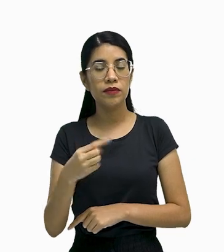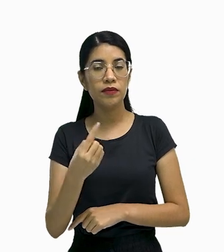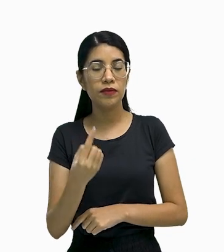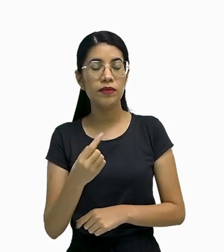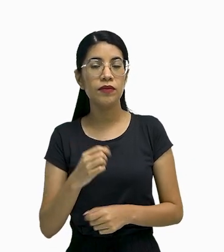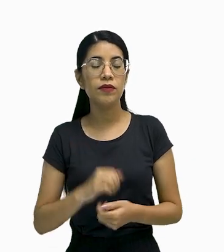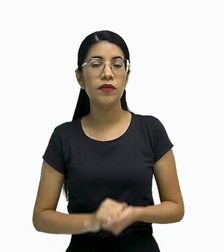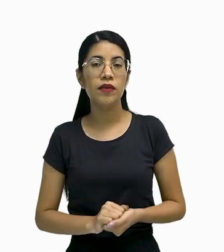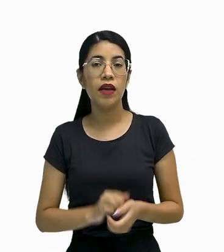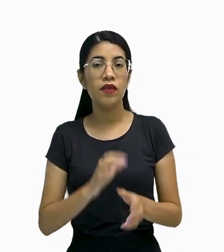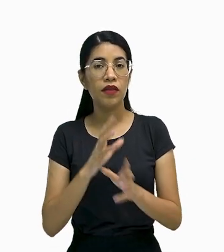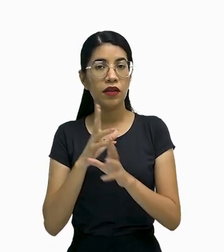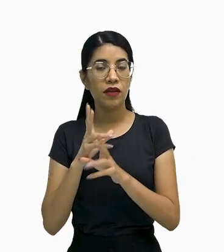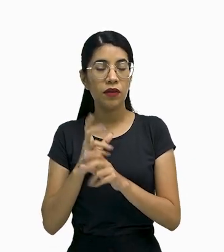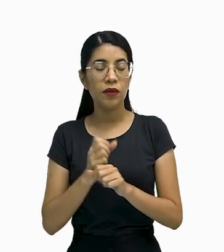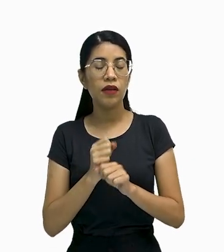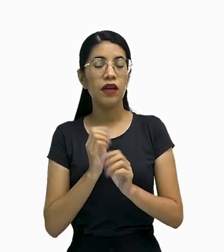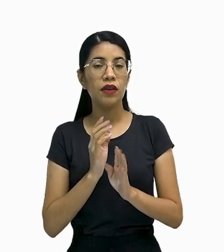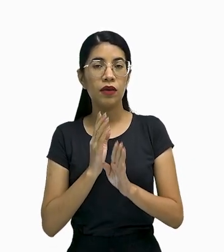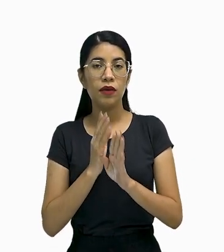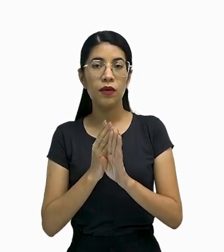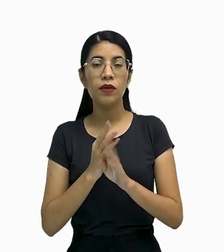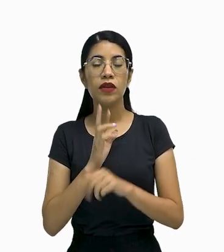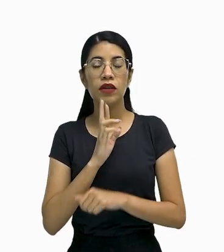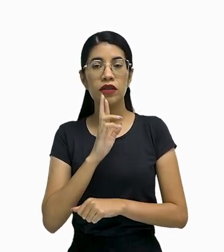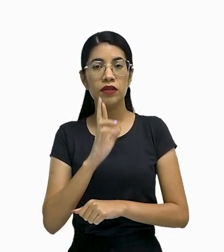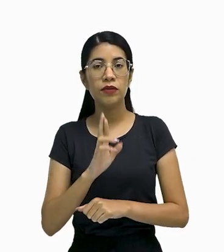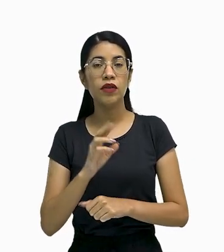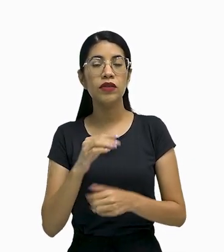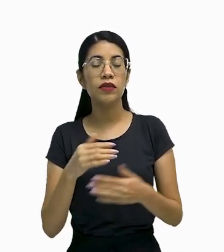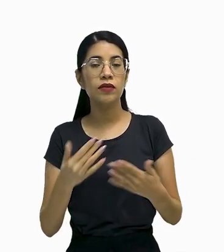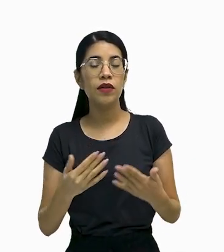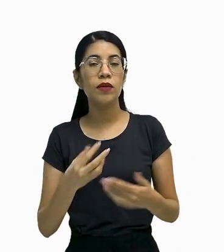multiplicação, você também vai encontrar como resultado